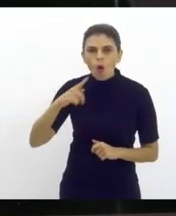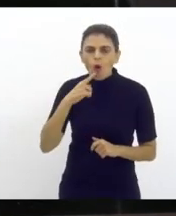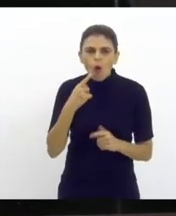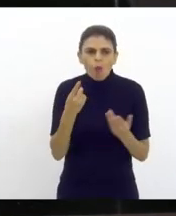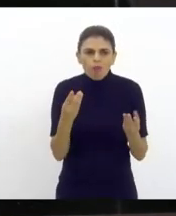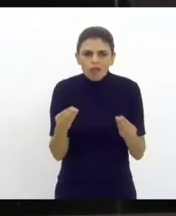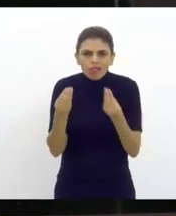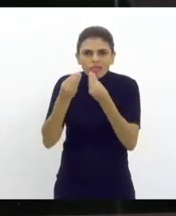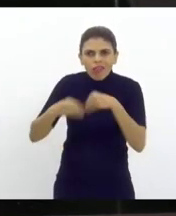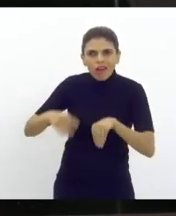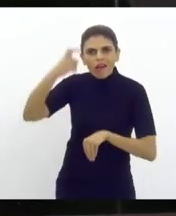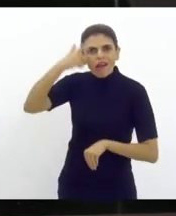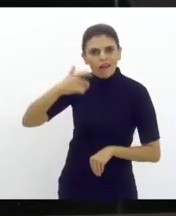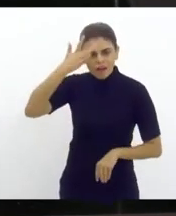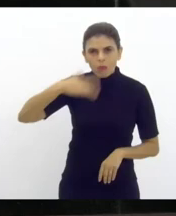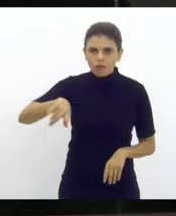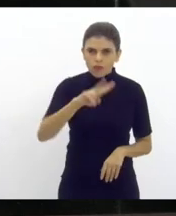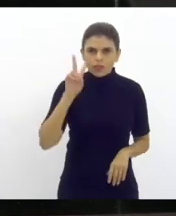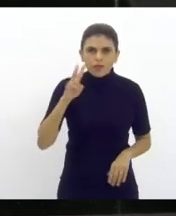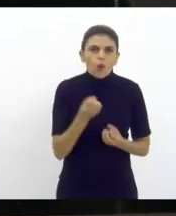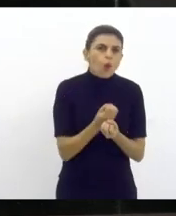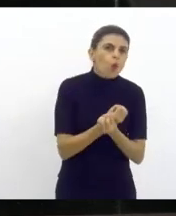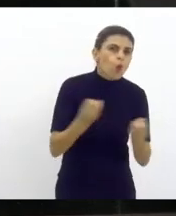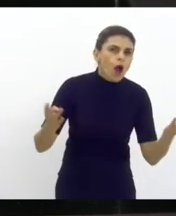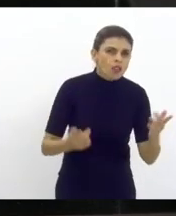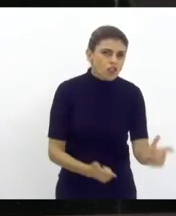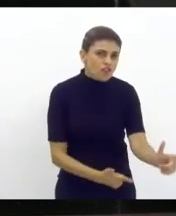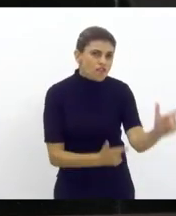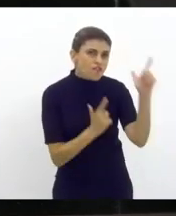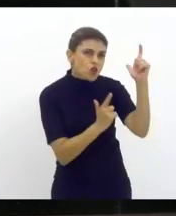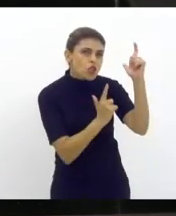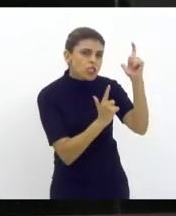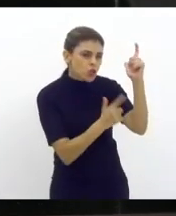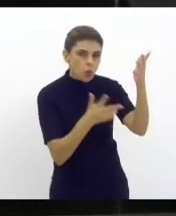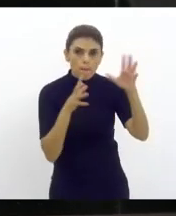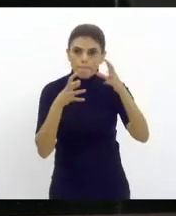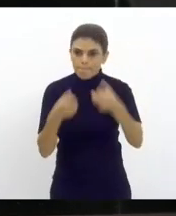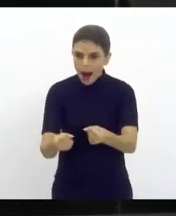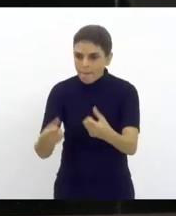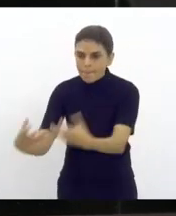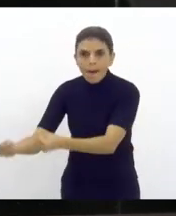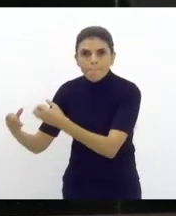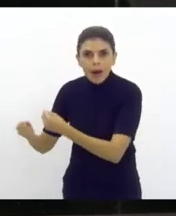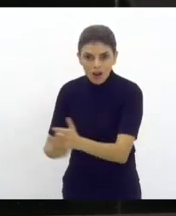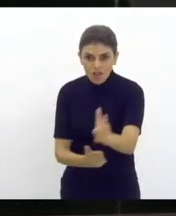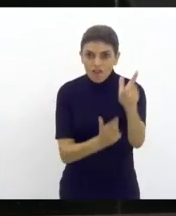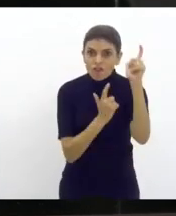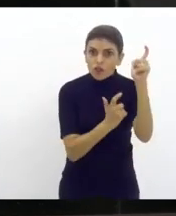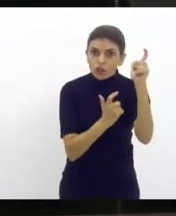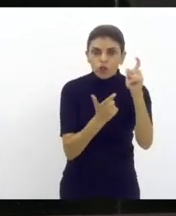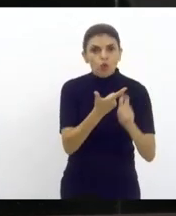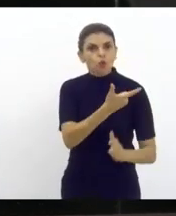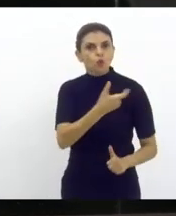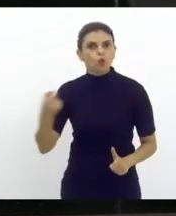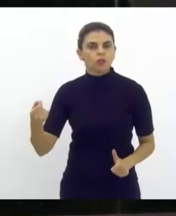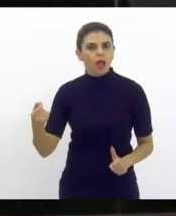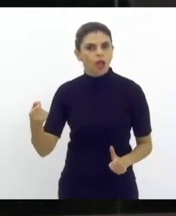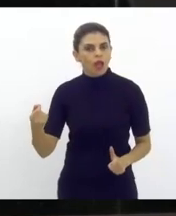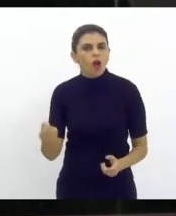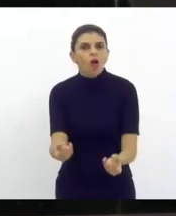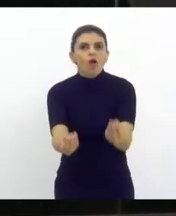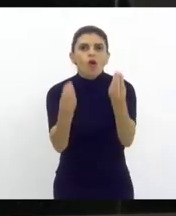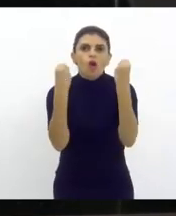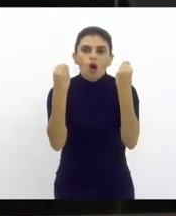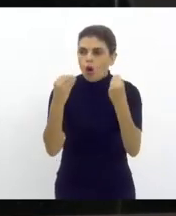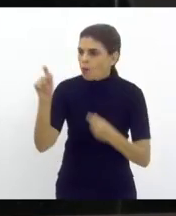aonde os caras você viu quantos fuzis foram apreendidos em dois meses mais de 200 fuzis aí como é